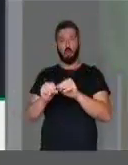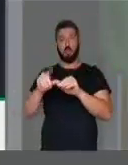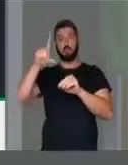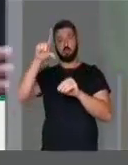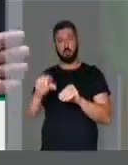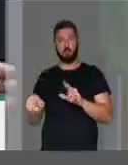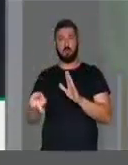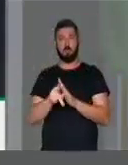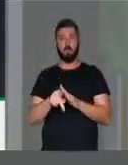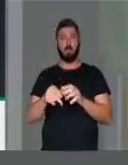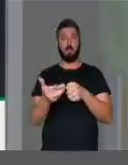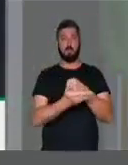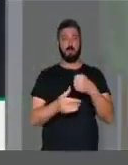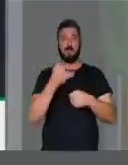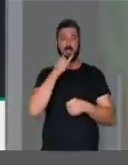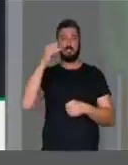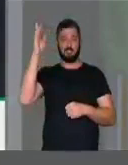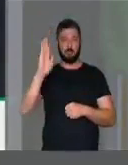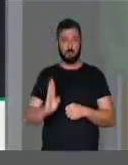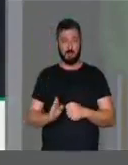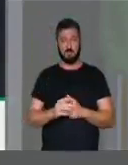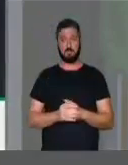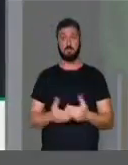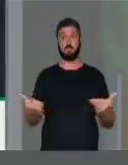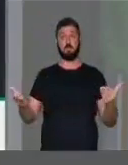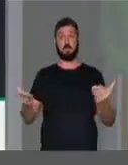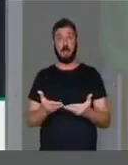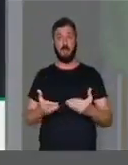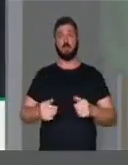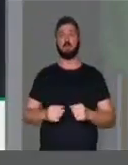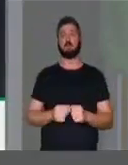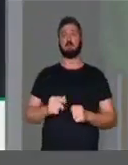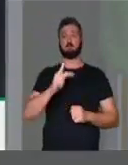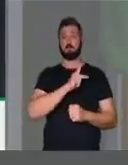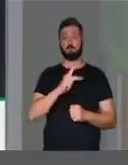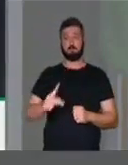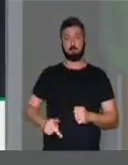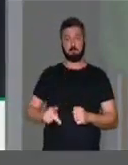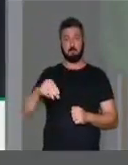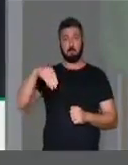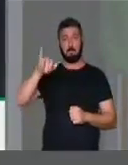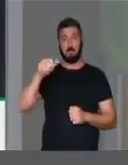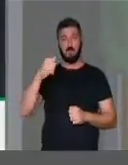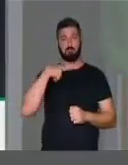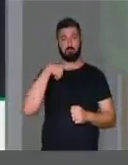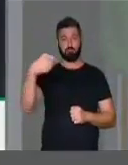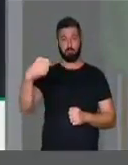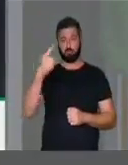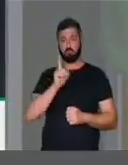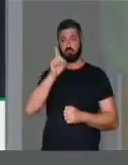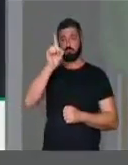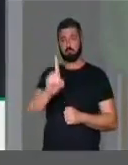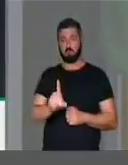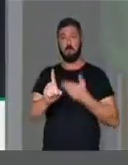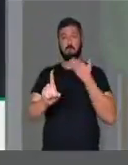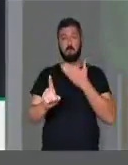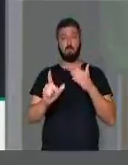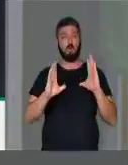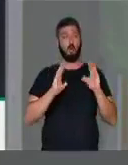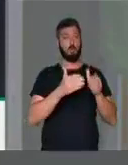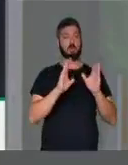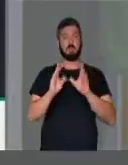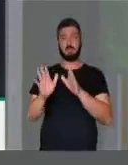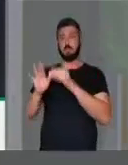energética. Cabe-nos agora, por designação do senhor presidente Rodrigo Maia, em nome das